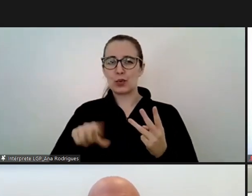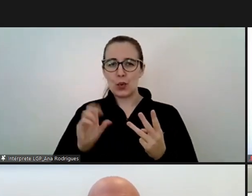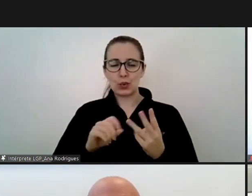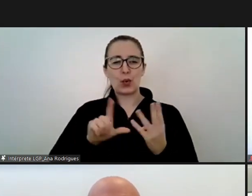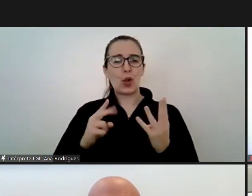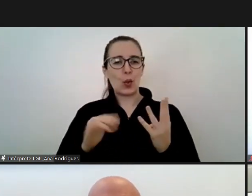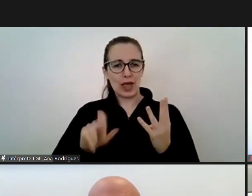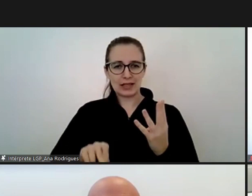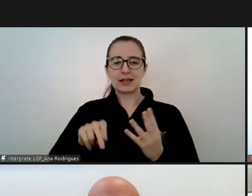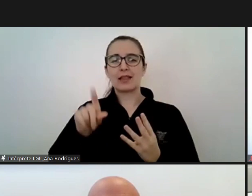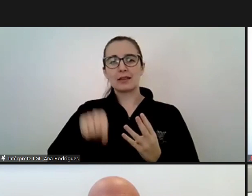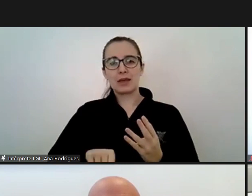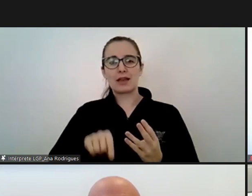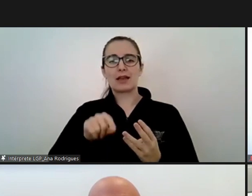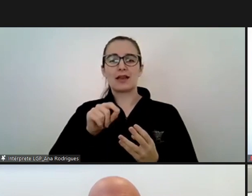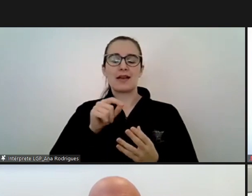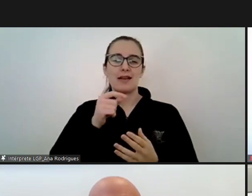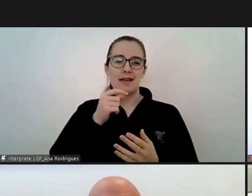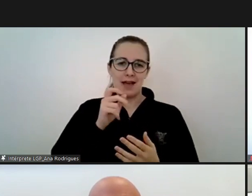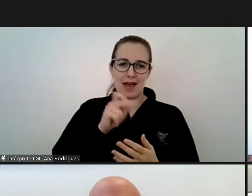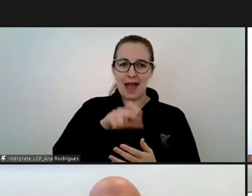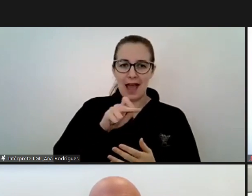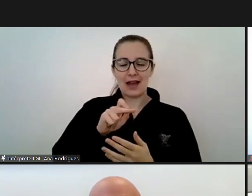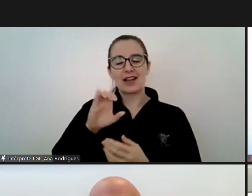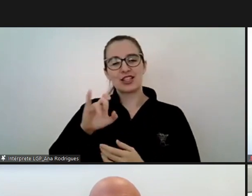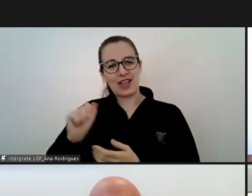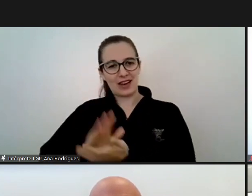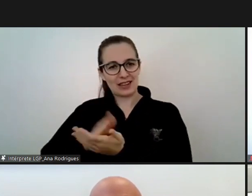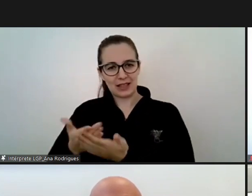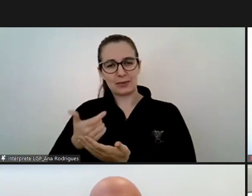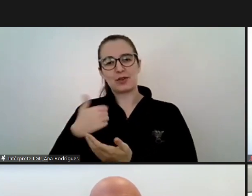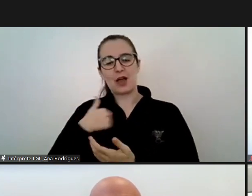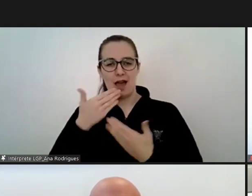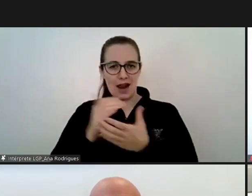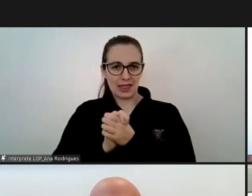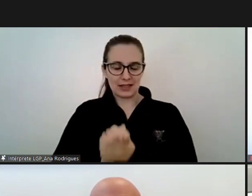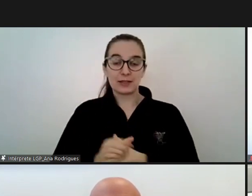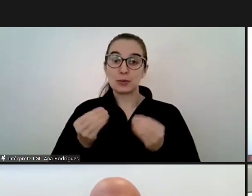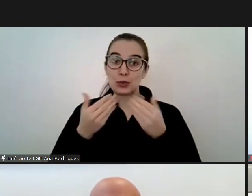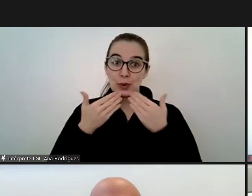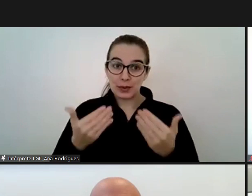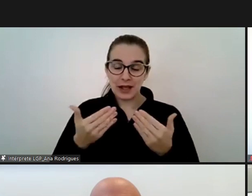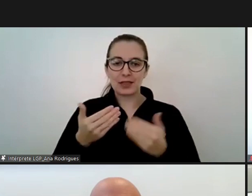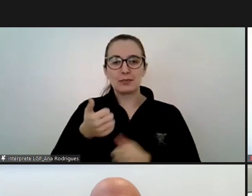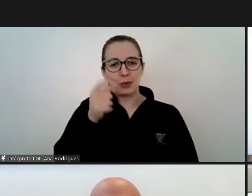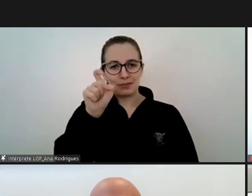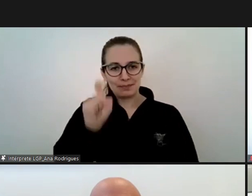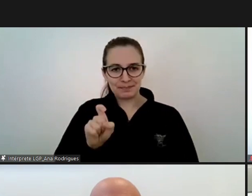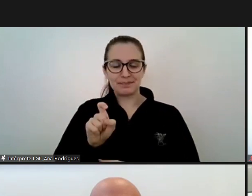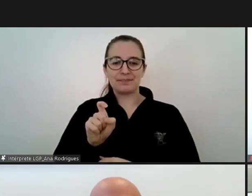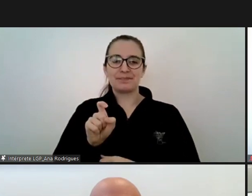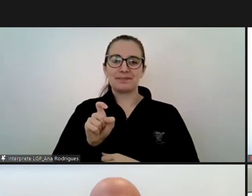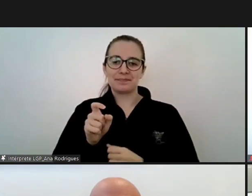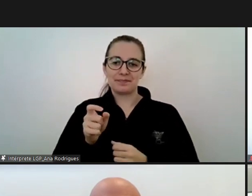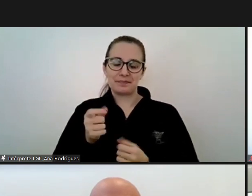e também à Ana e à Cristina, que nos ajudam aqui na interpretação em língua gestual portuguesa. Muito obrigada, um ótimo